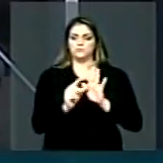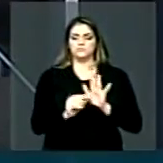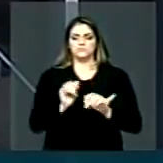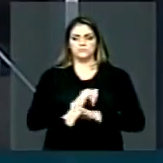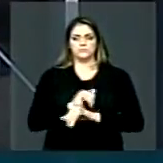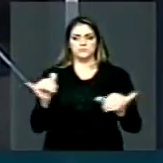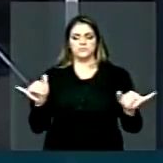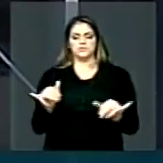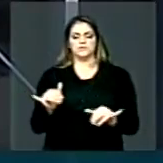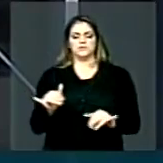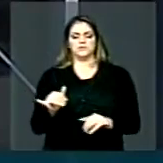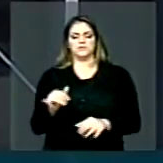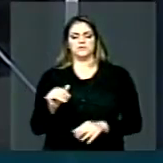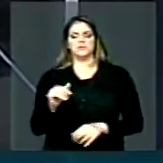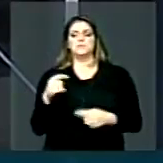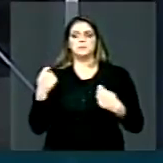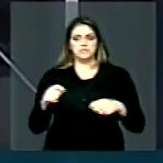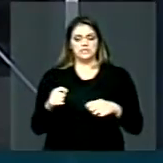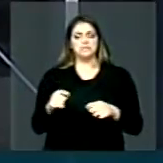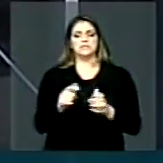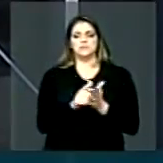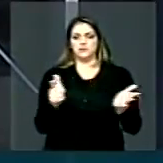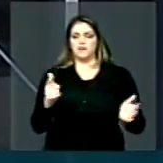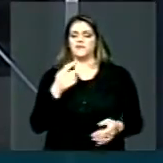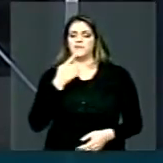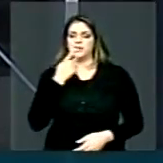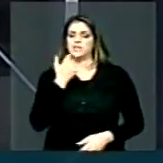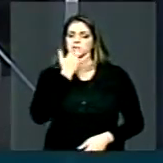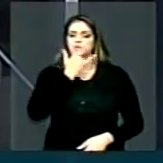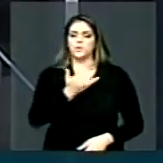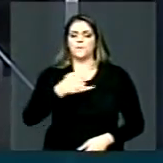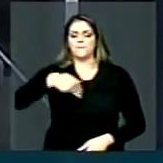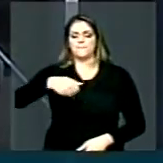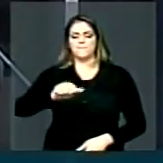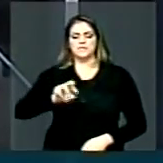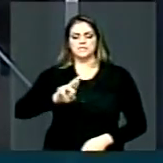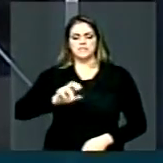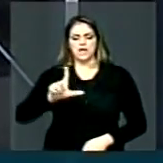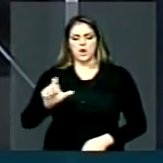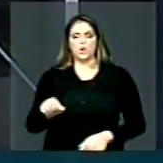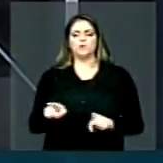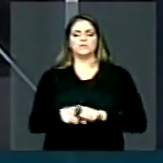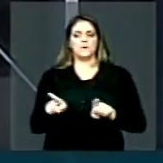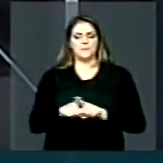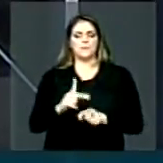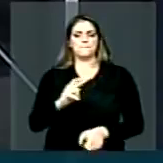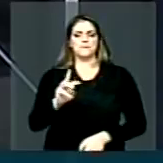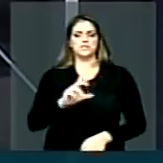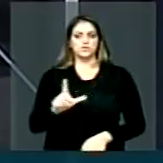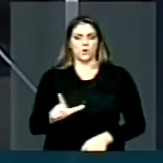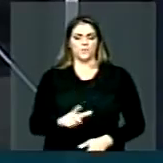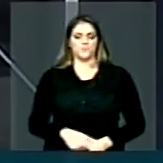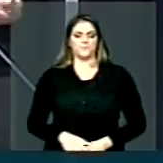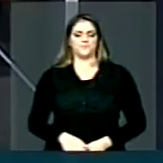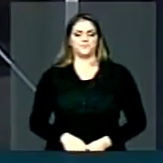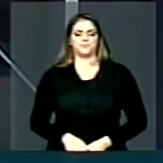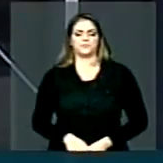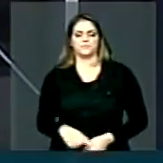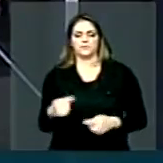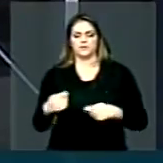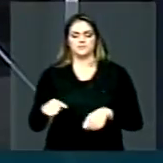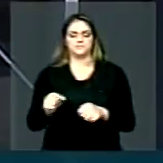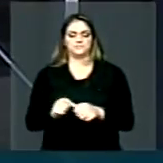Globo deve desculpas a Marcelo Freixo e ao PSOL. E é isso que ele deveria fazer, sabendo